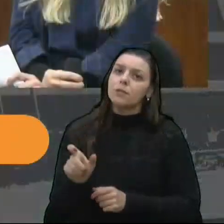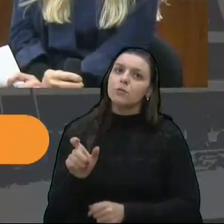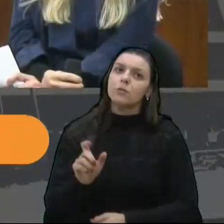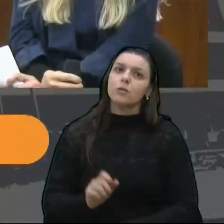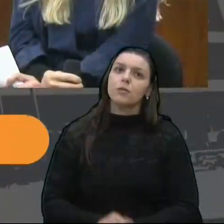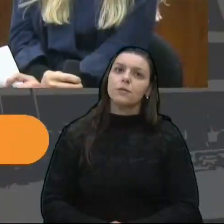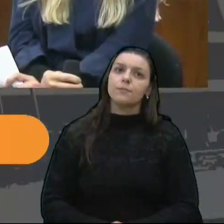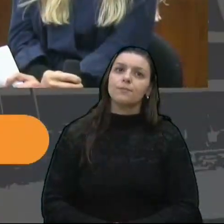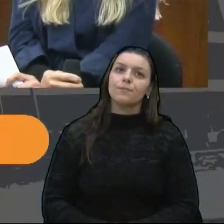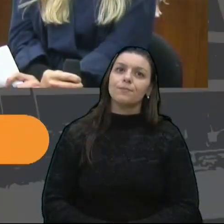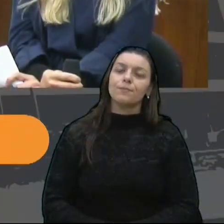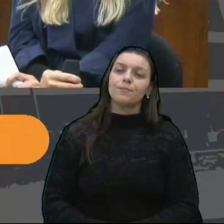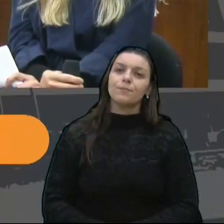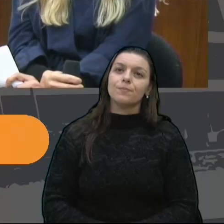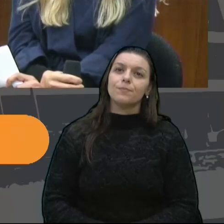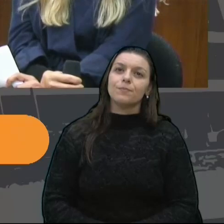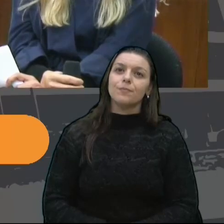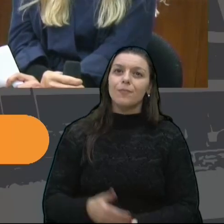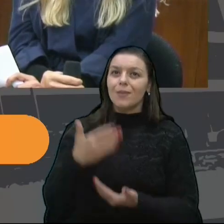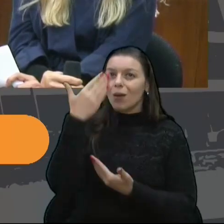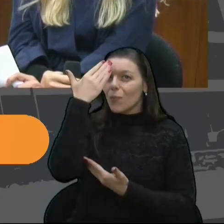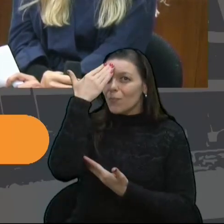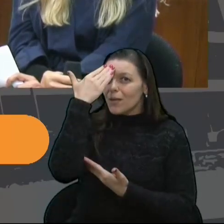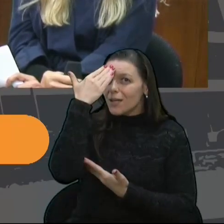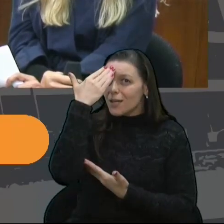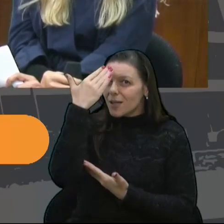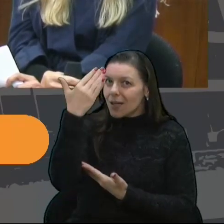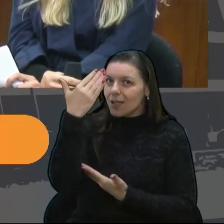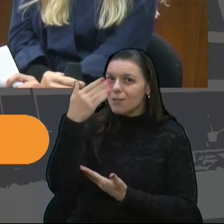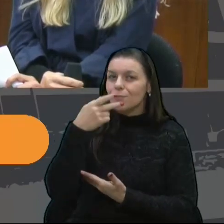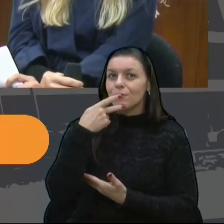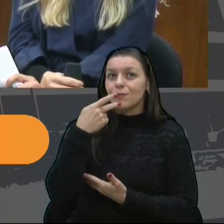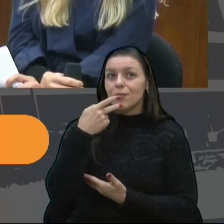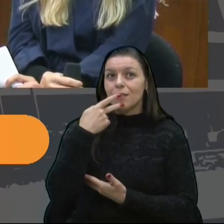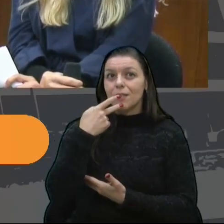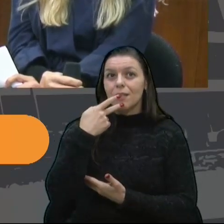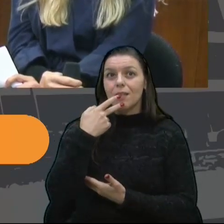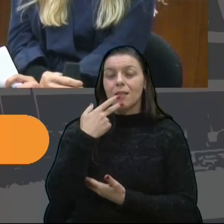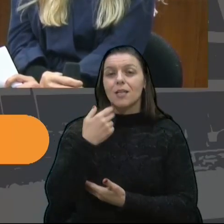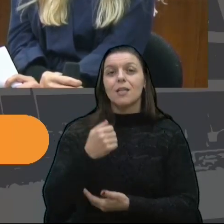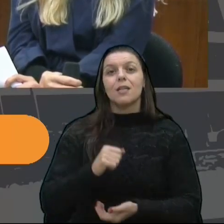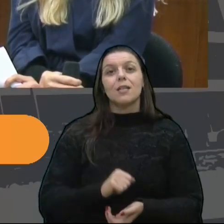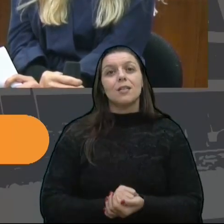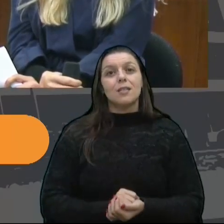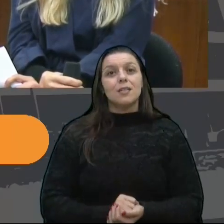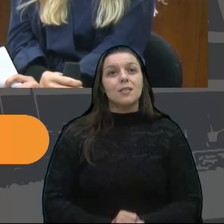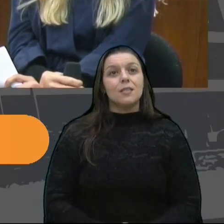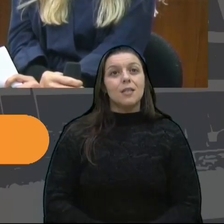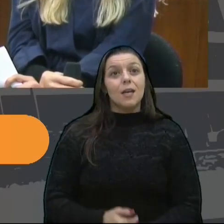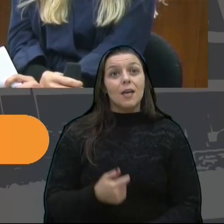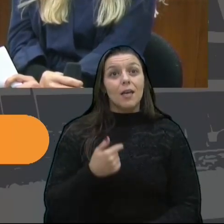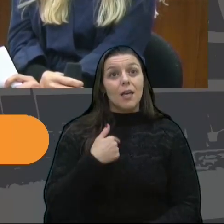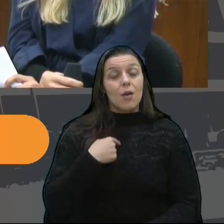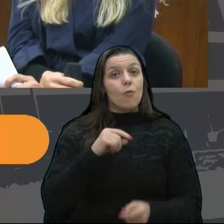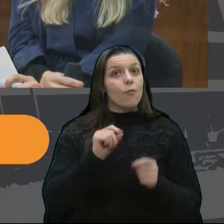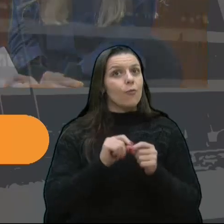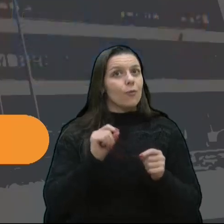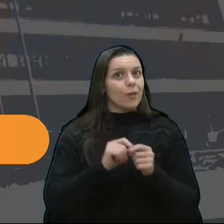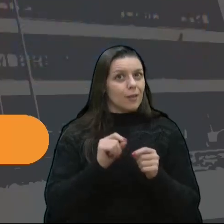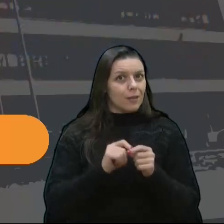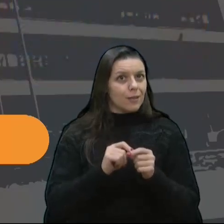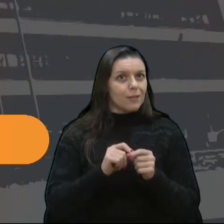Bom, obrigado aí pelo teu comentário, eu agradeço. Eu fiz o tema de